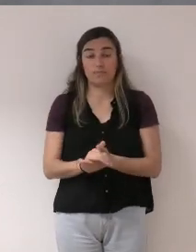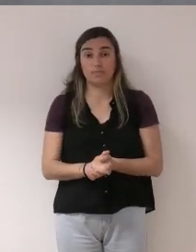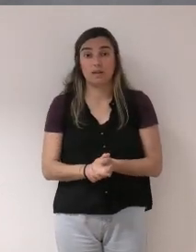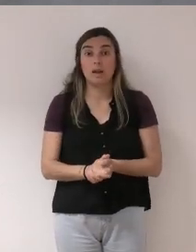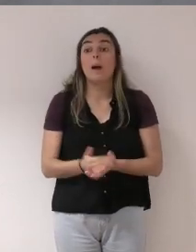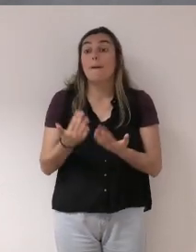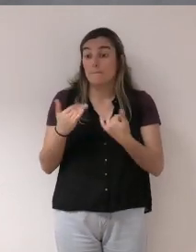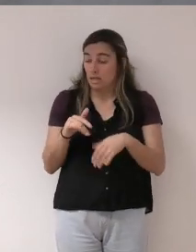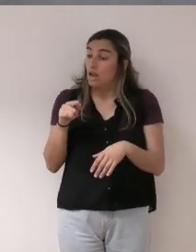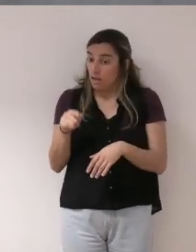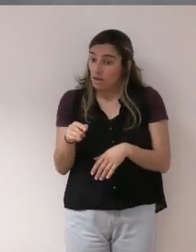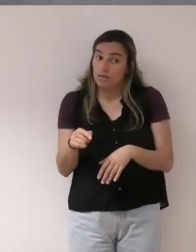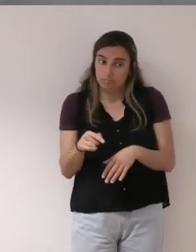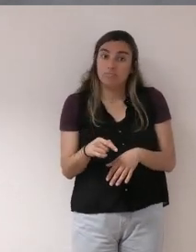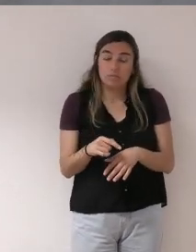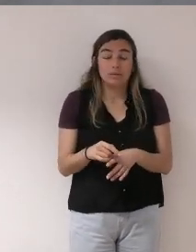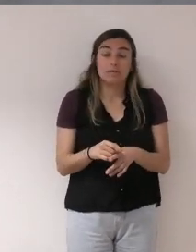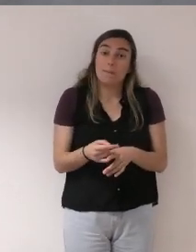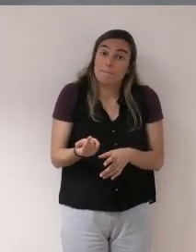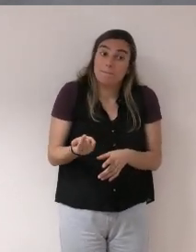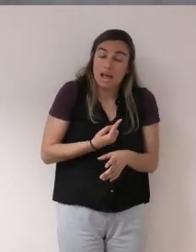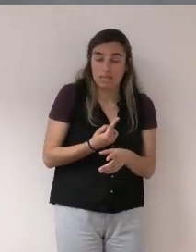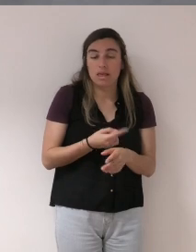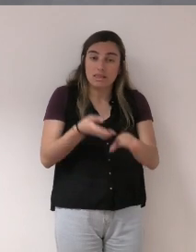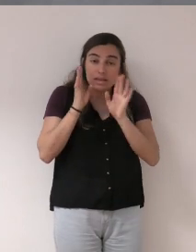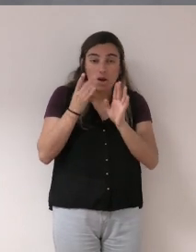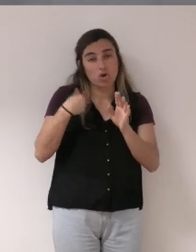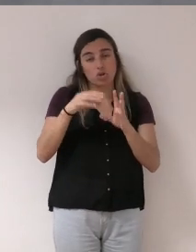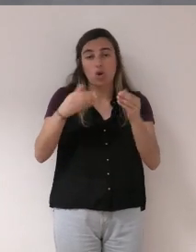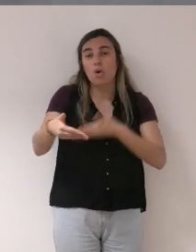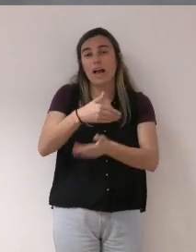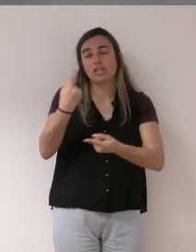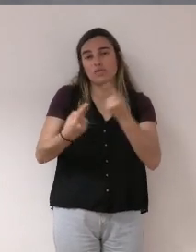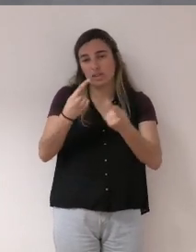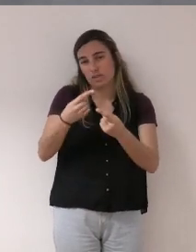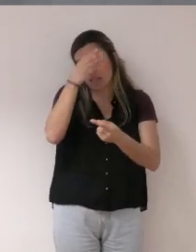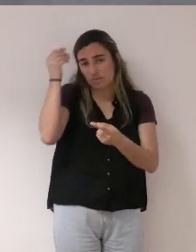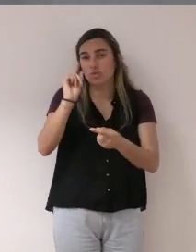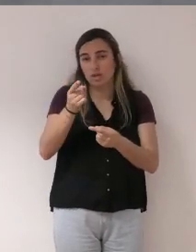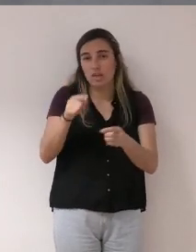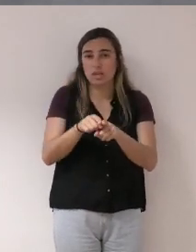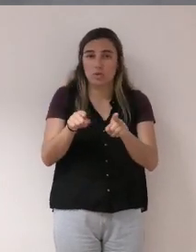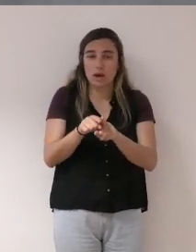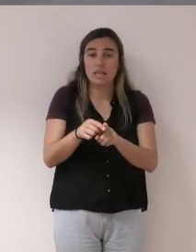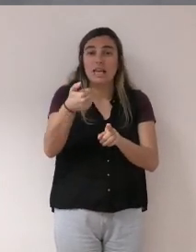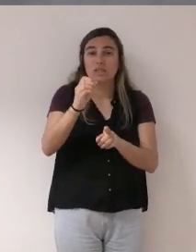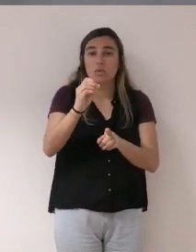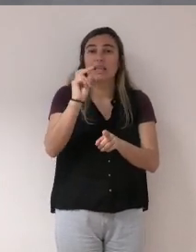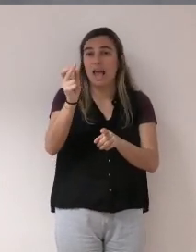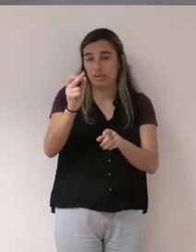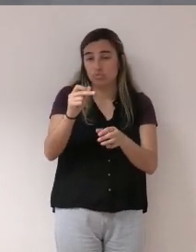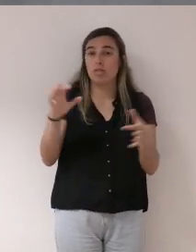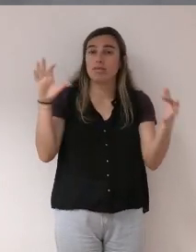Mas aí, se calhar, convém não esquecer, não é? Às vezes, nestas conversas, nós esquecemos que o motivo destas conversas são os 50 anos da Revolução,